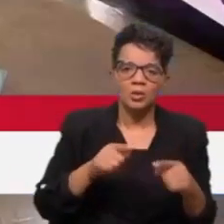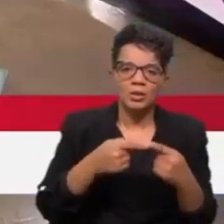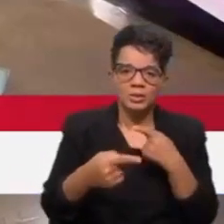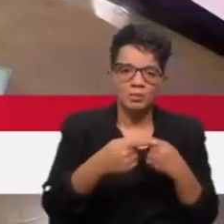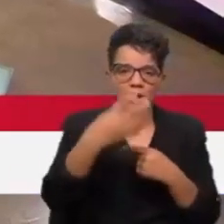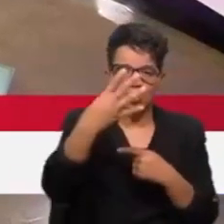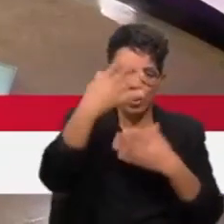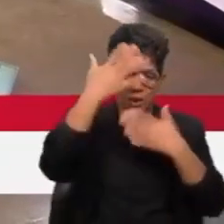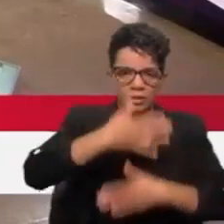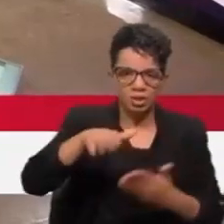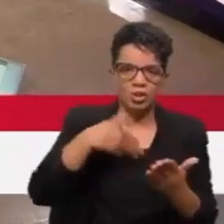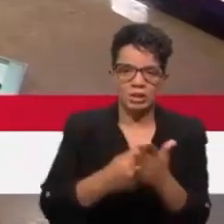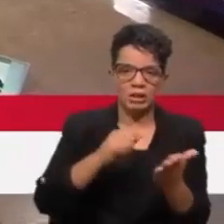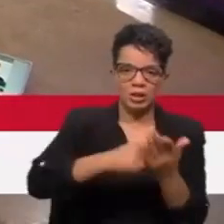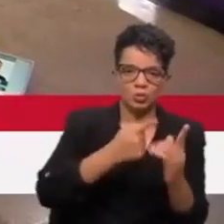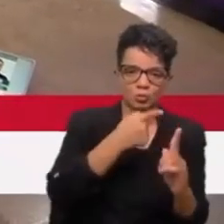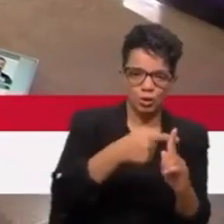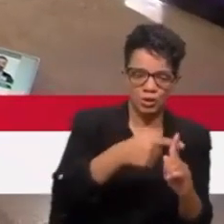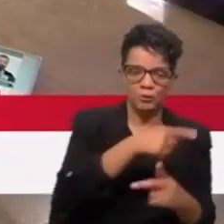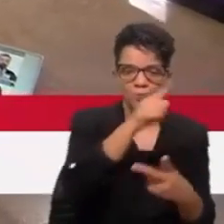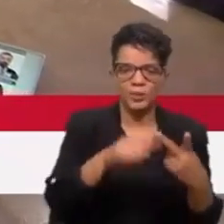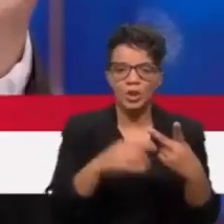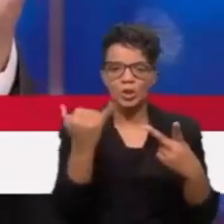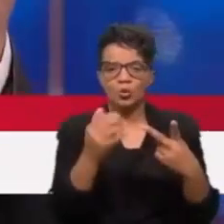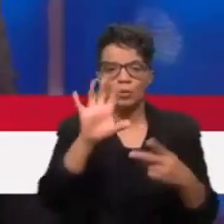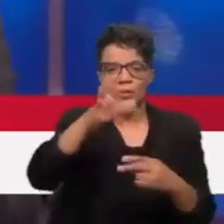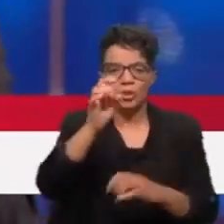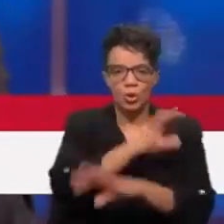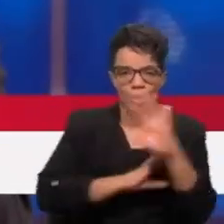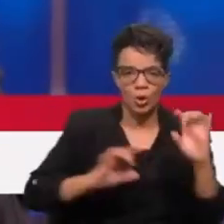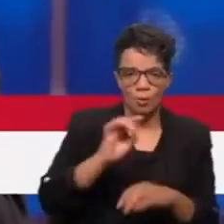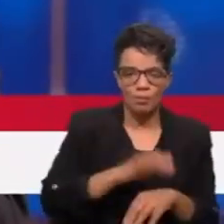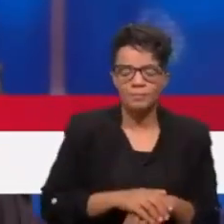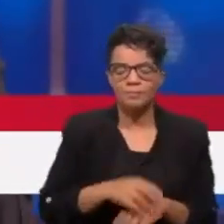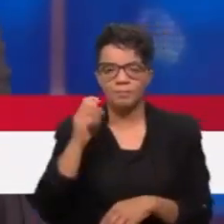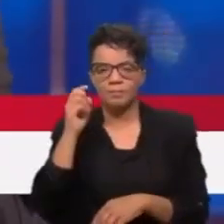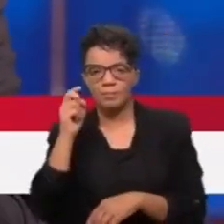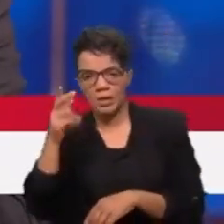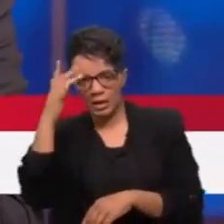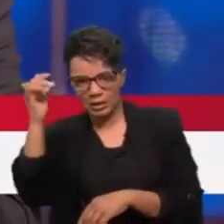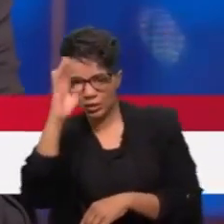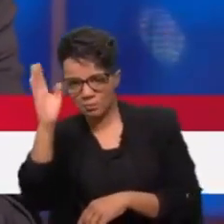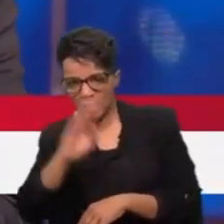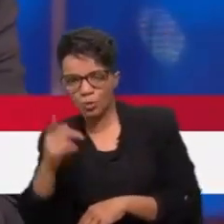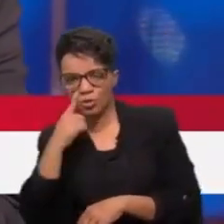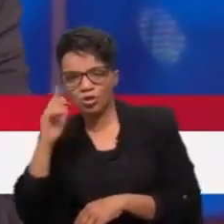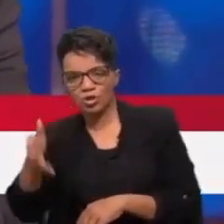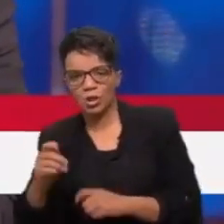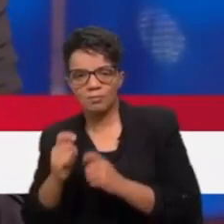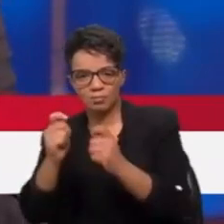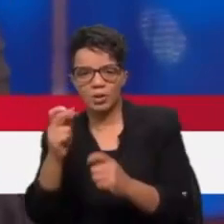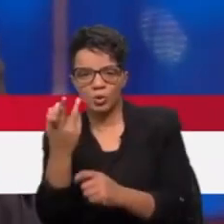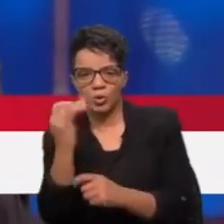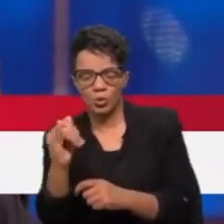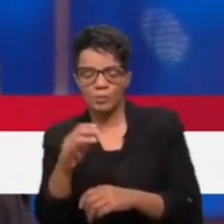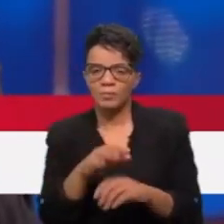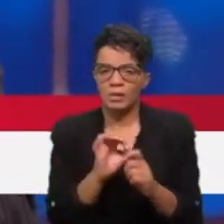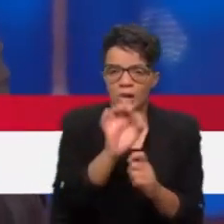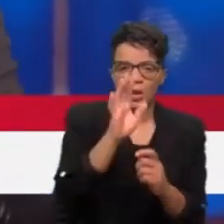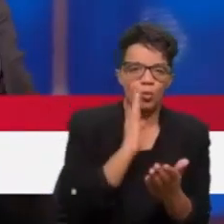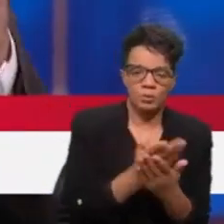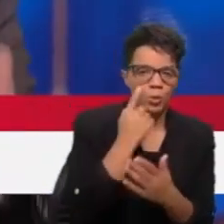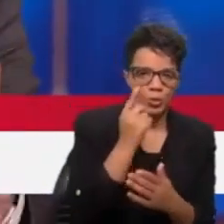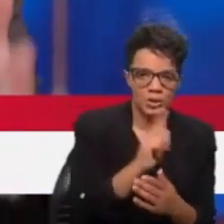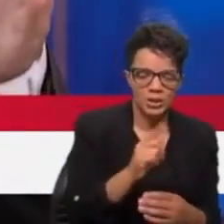quro dias porque pode criar pode ser o segundo país da Europa infelizmente já não as suas já são conhecidas tem quear rixme só então esta que não é